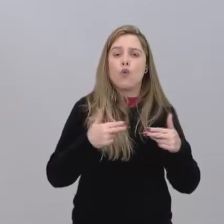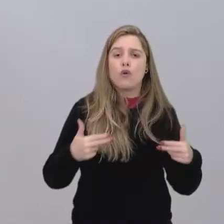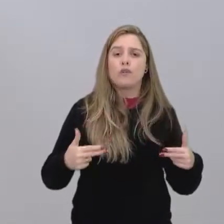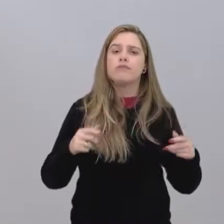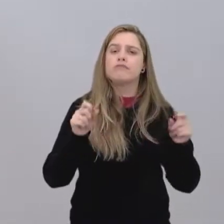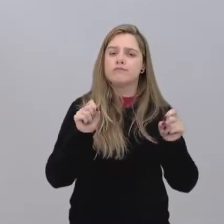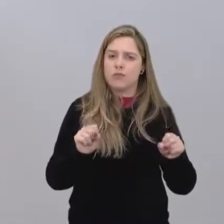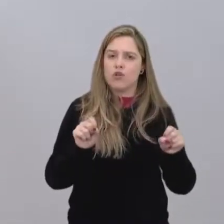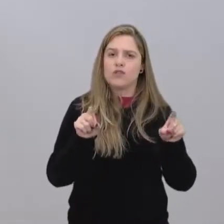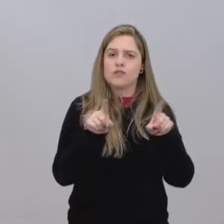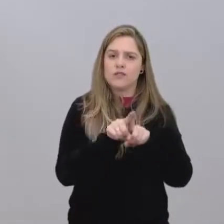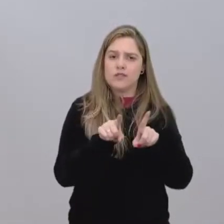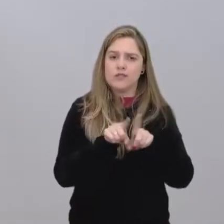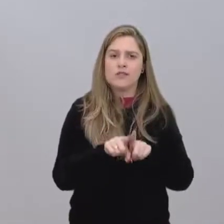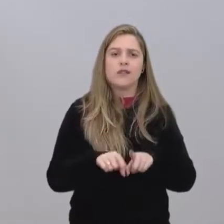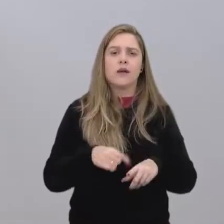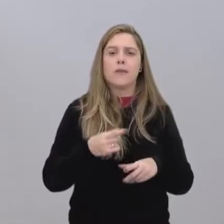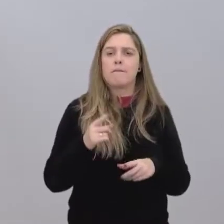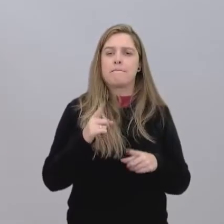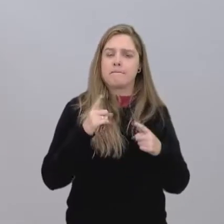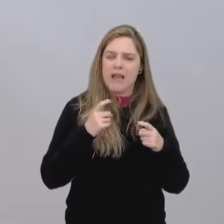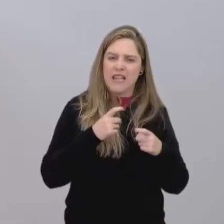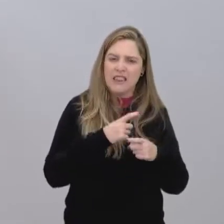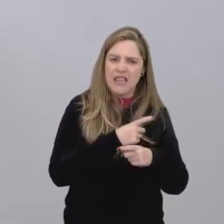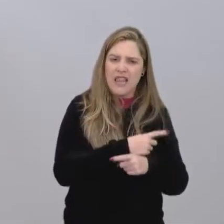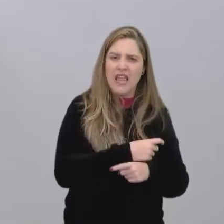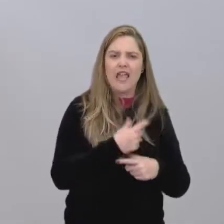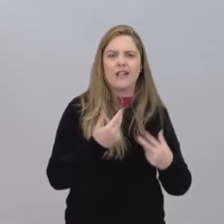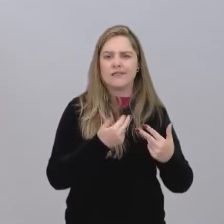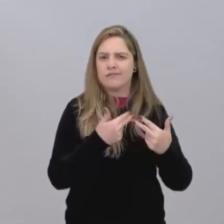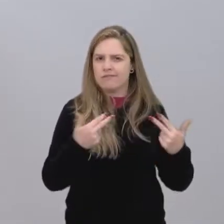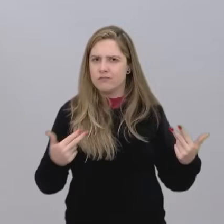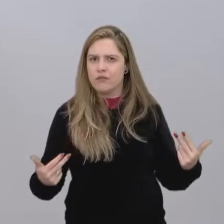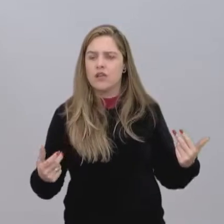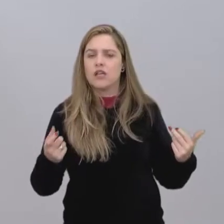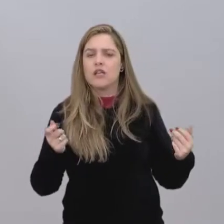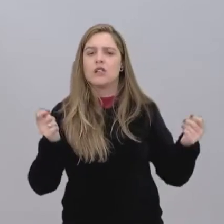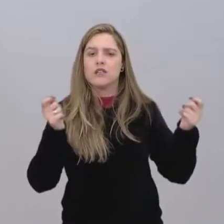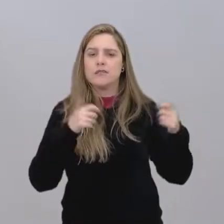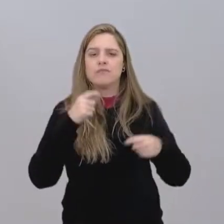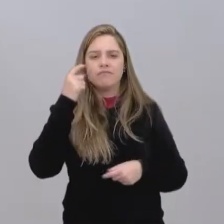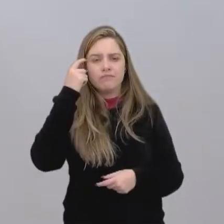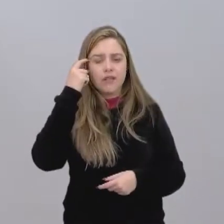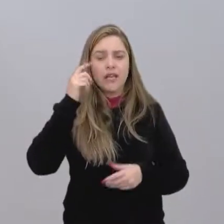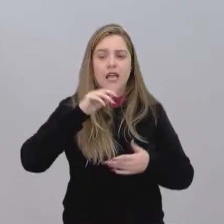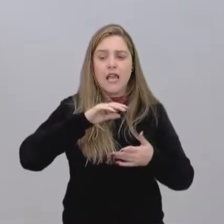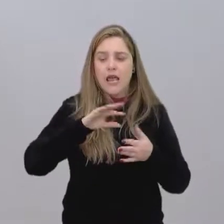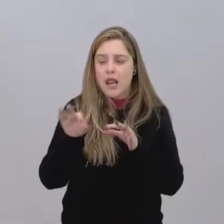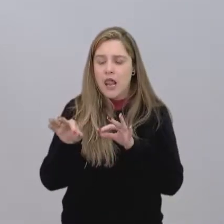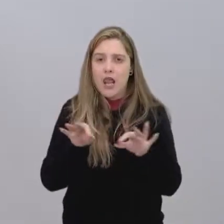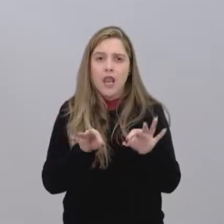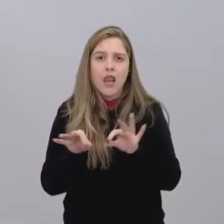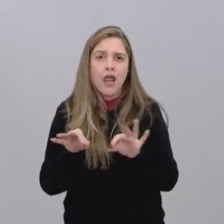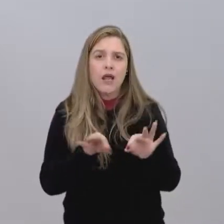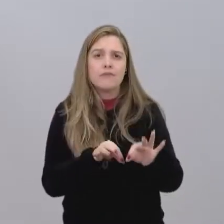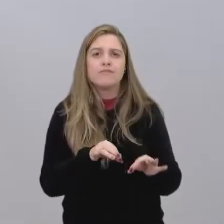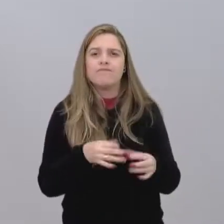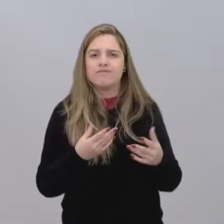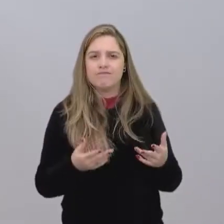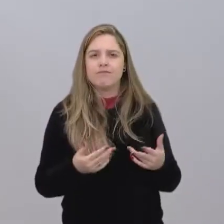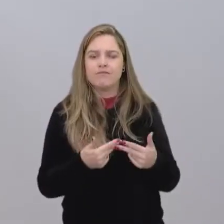também aí vírus, bactérias, não só insetos, mas acaba aí também selecionando, né, de uma